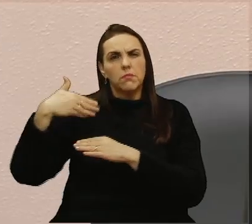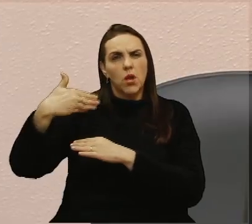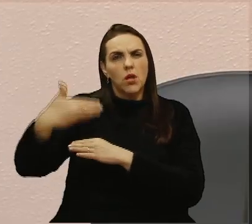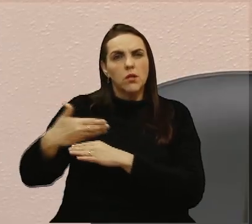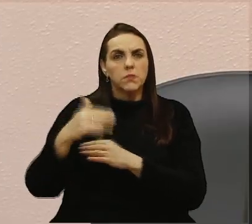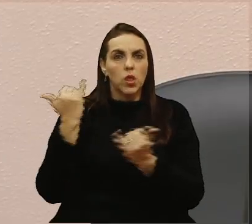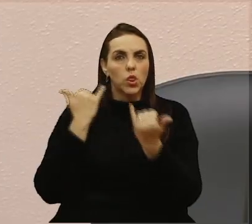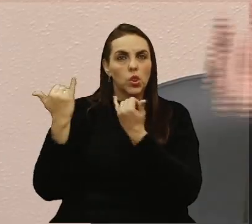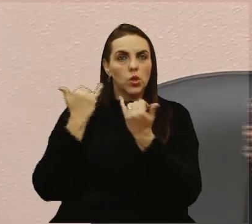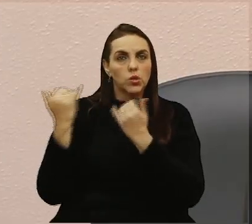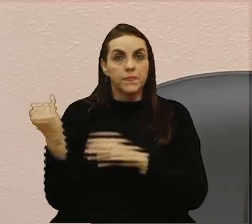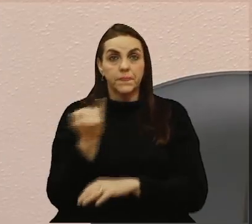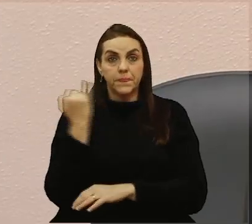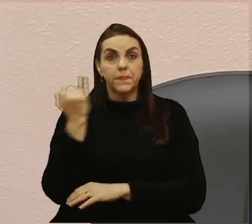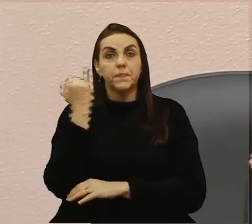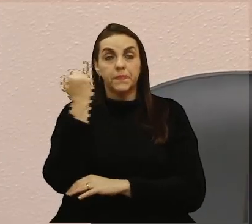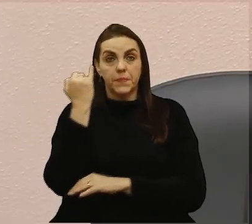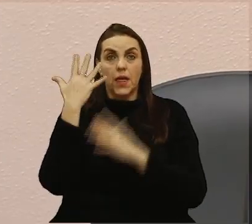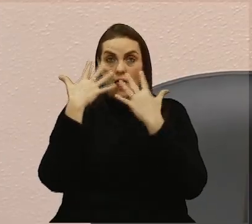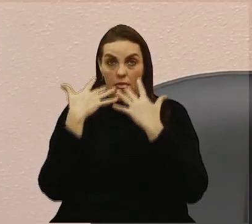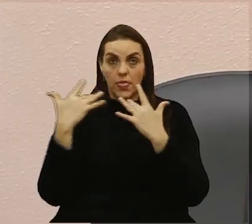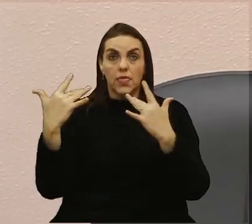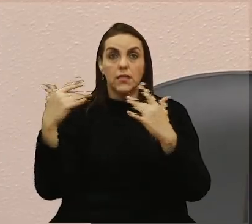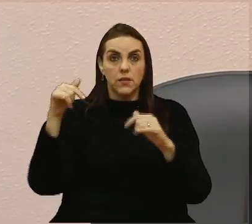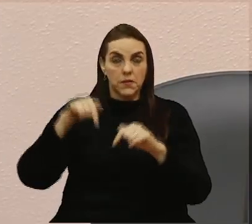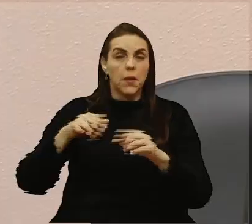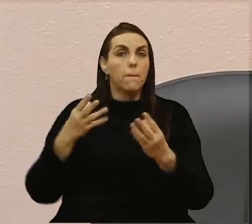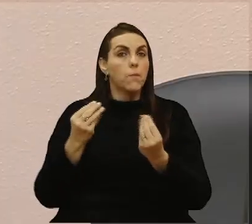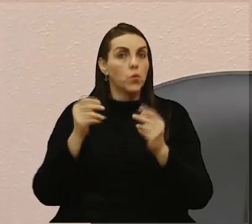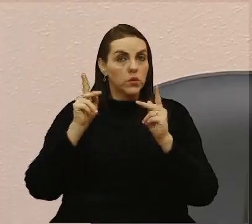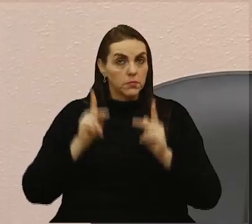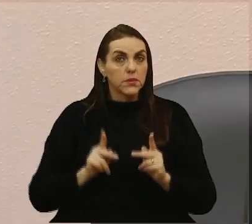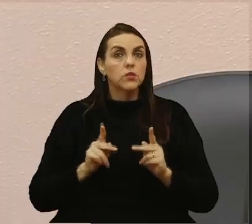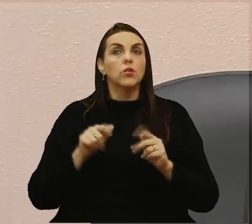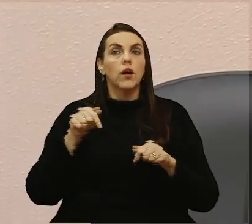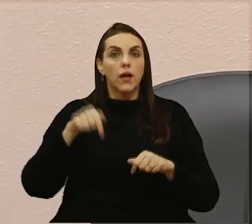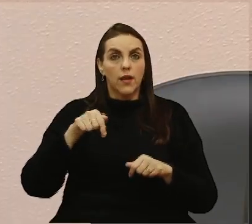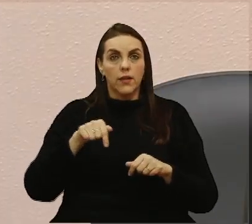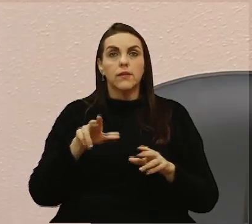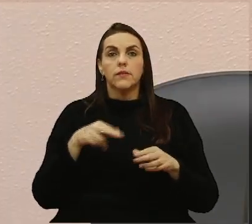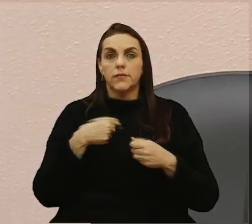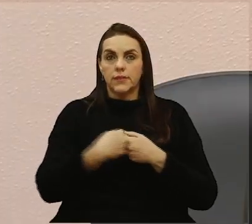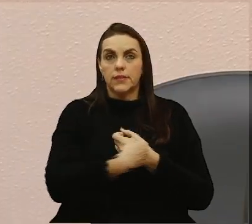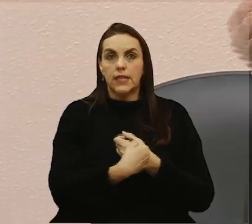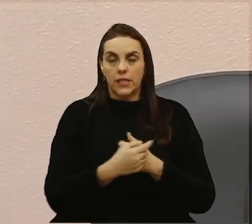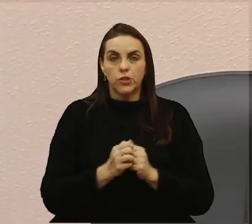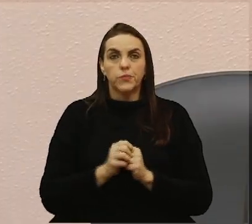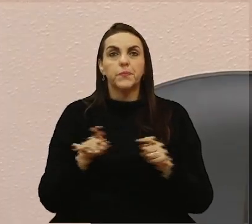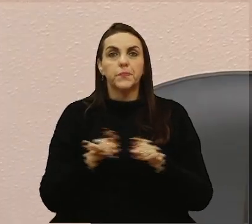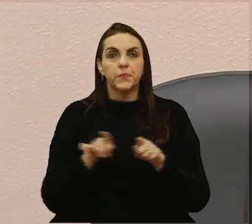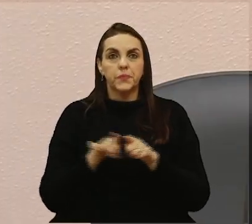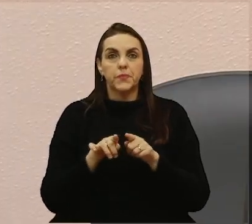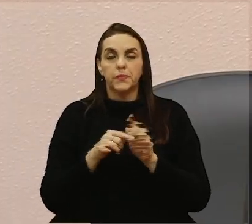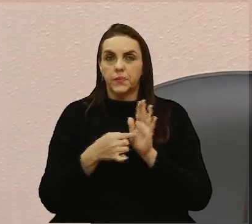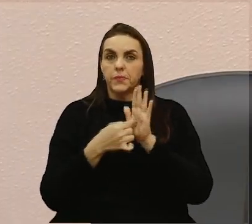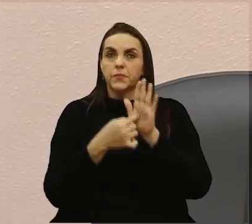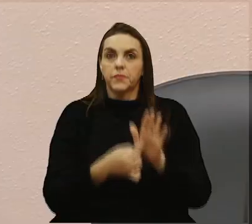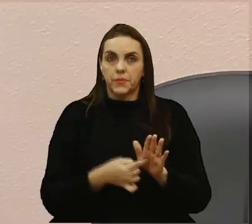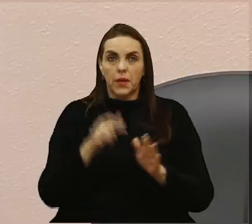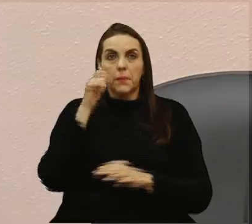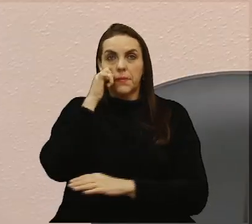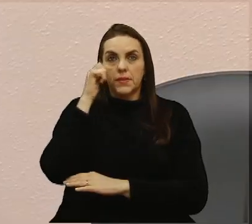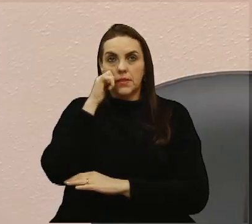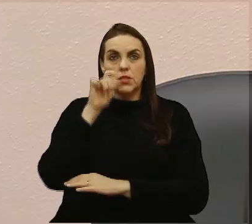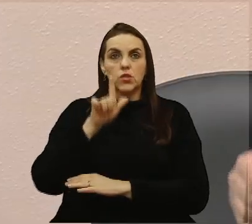importantes sobre esse evento que vai atrair muitas pessoas para a nossa cidade. Também destacar a presença do